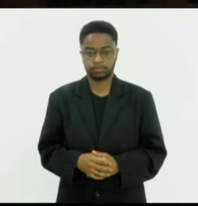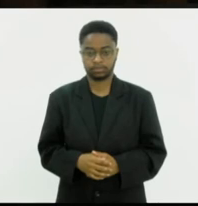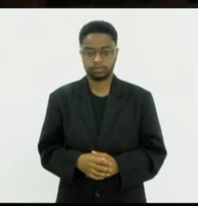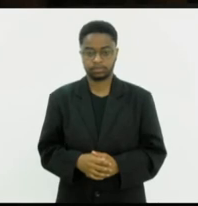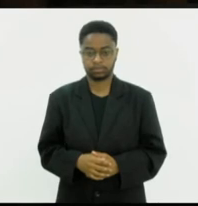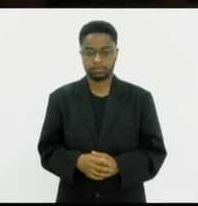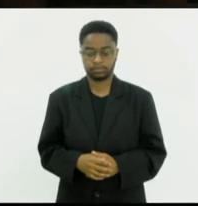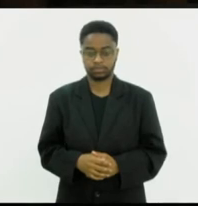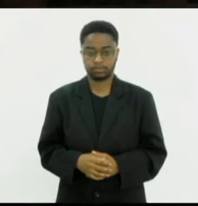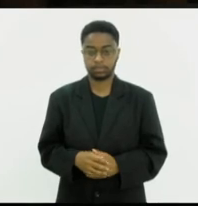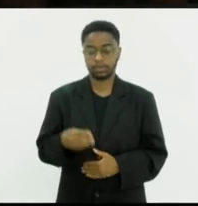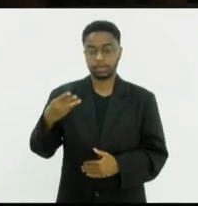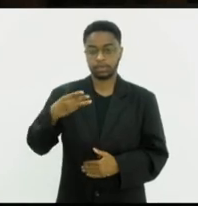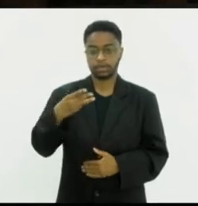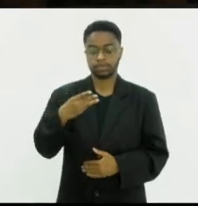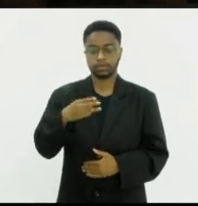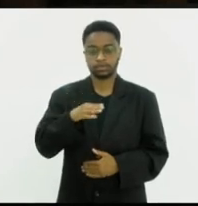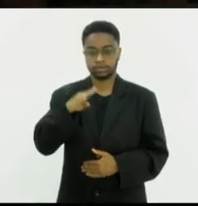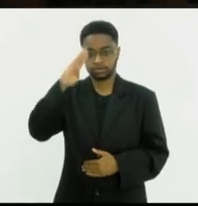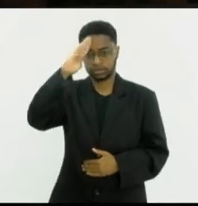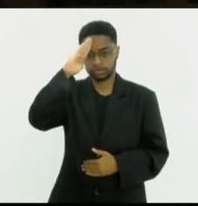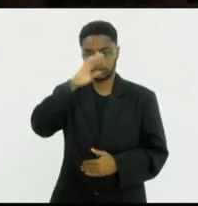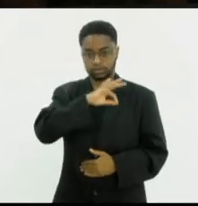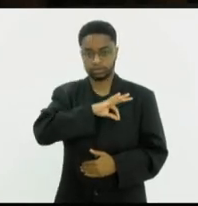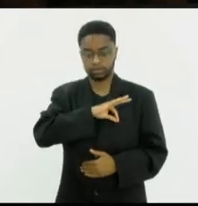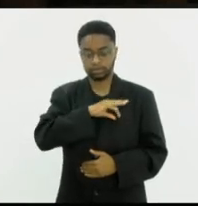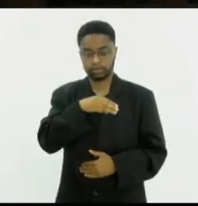Terceiro sargento da Polícia Militar,